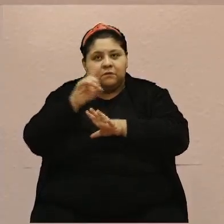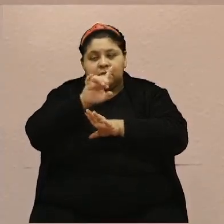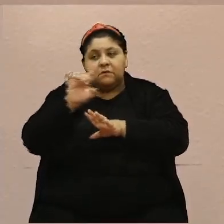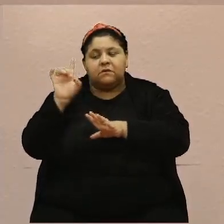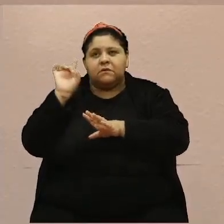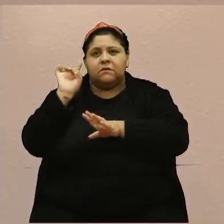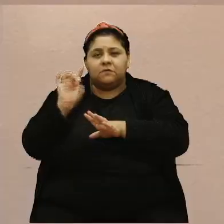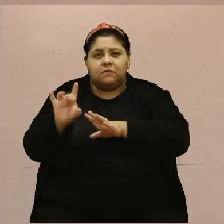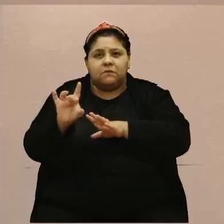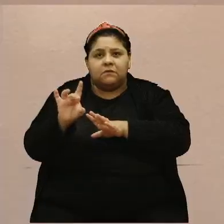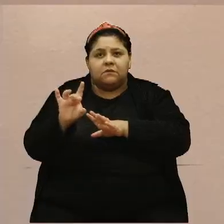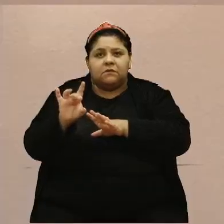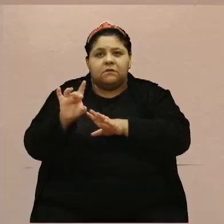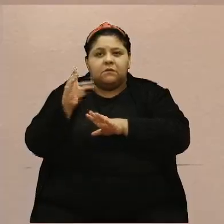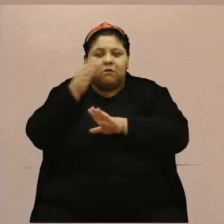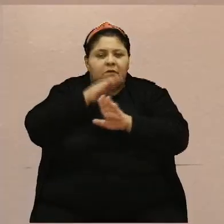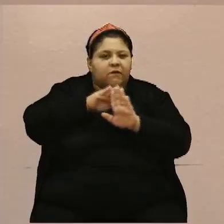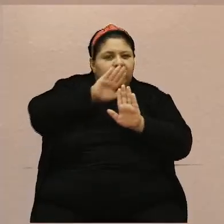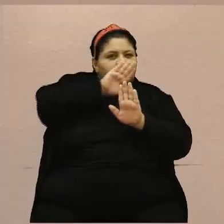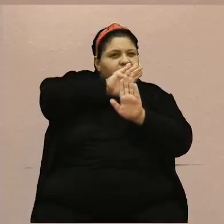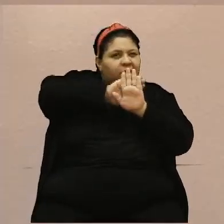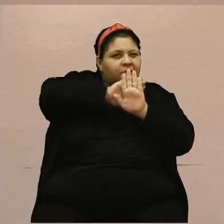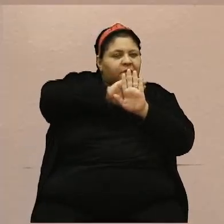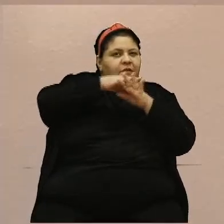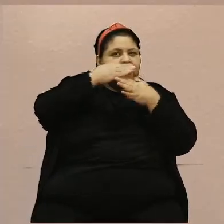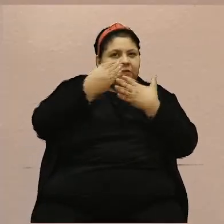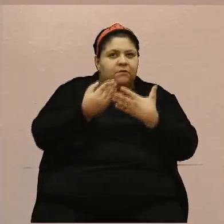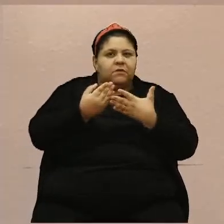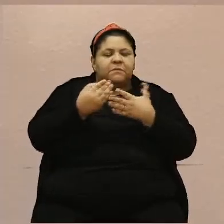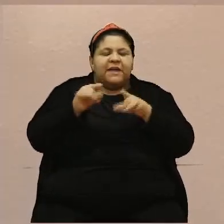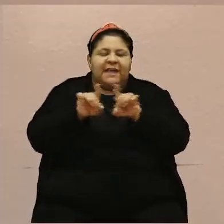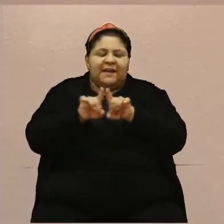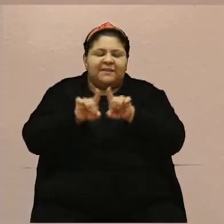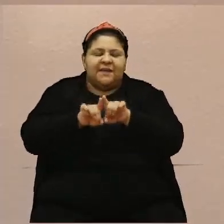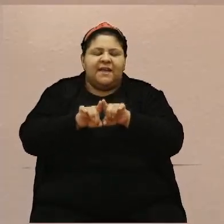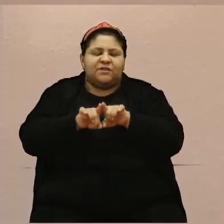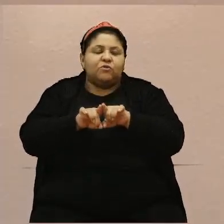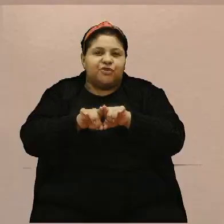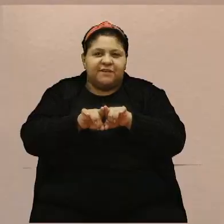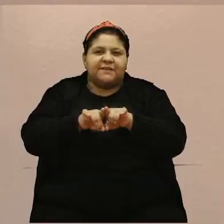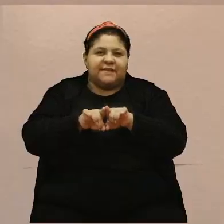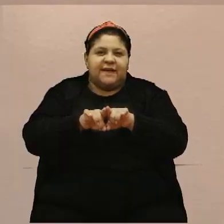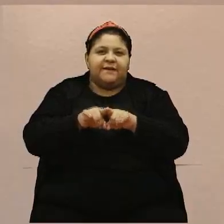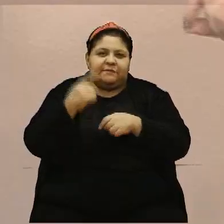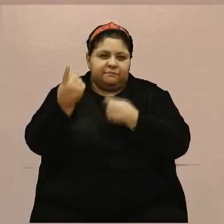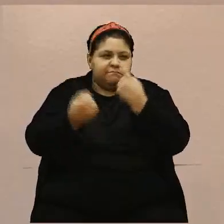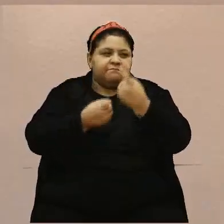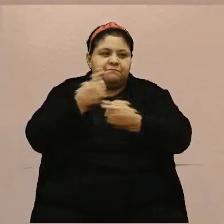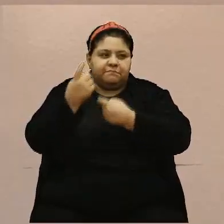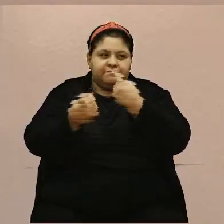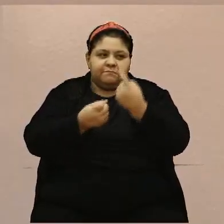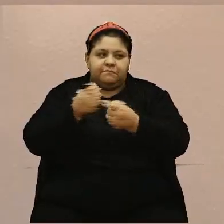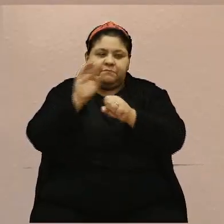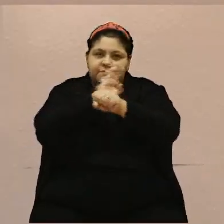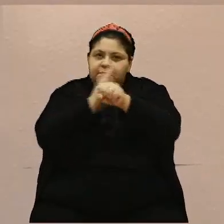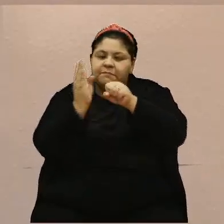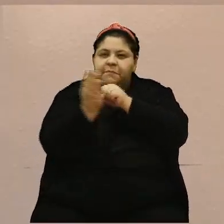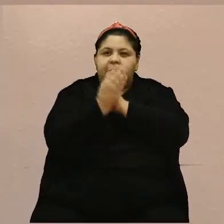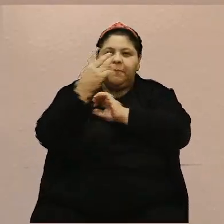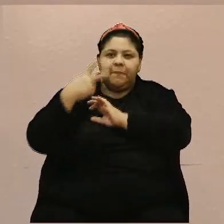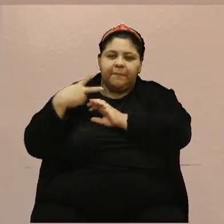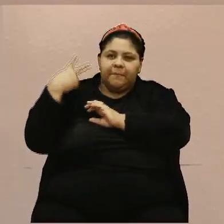sejam maquiadas por alguma situação em específico. E já ouvi falar também, porque era o bairro do